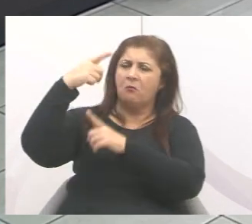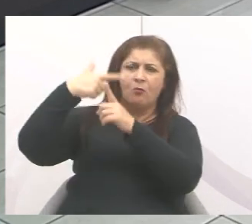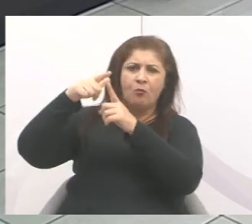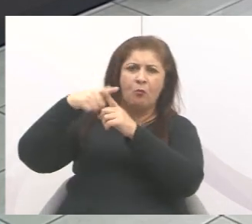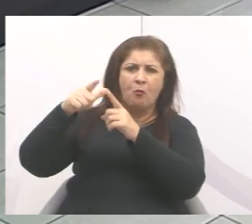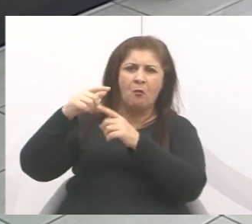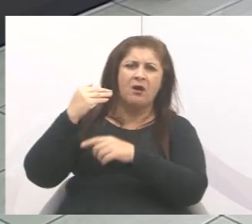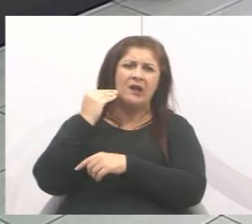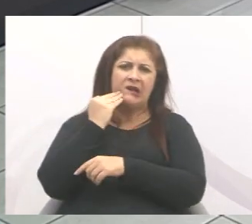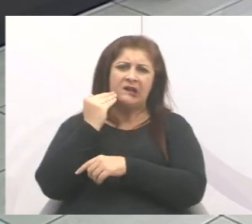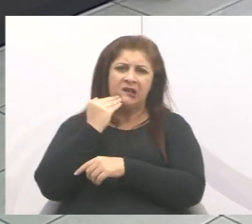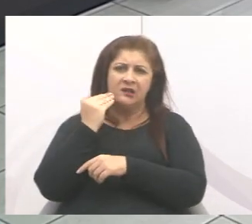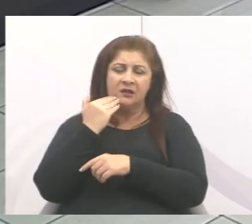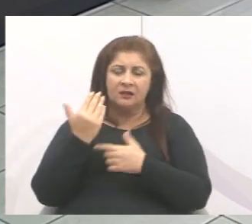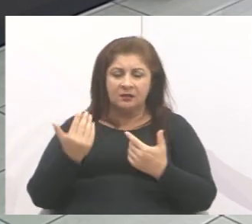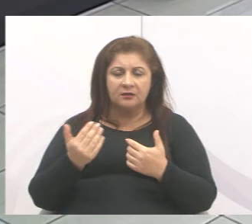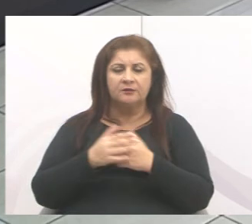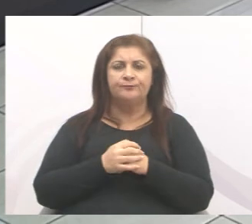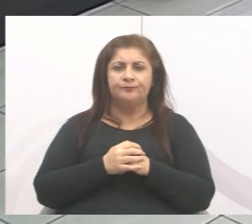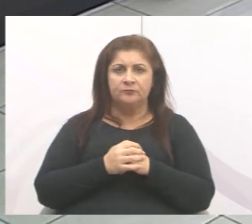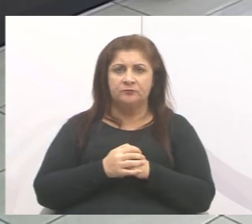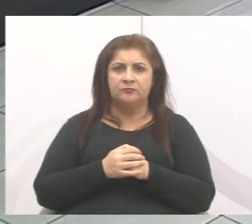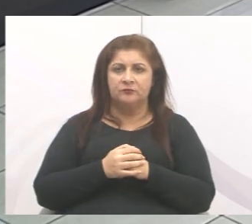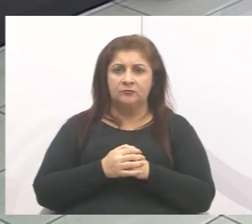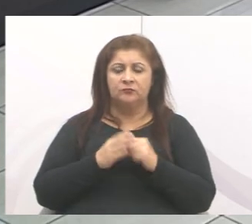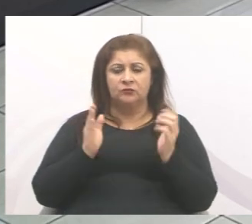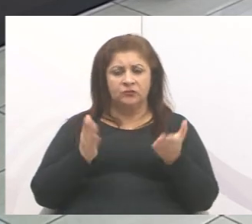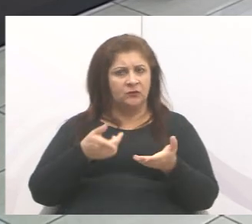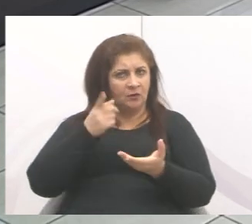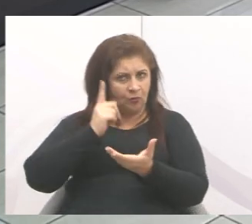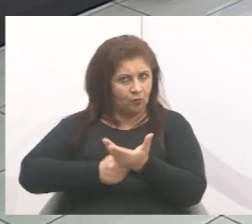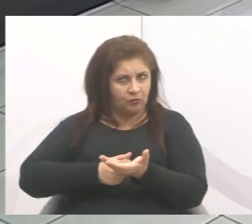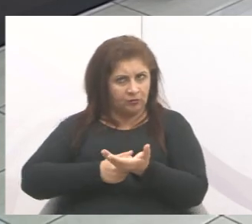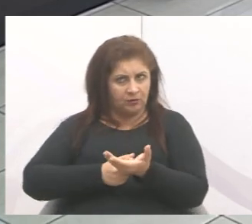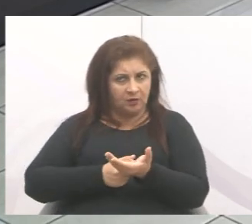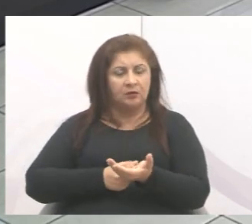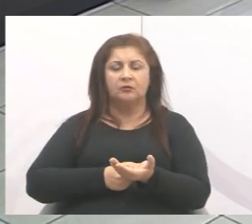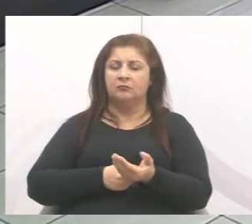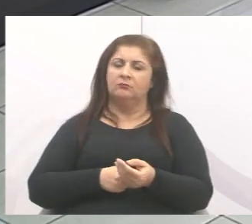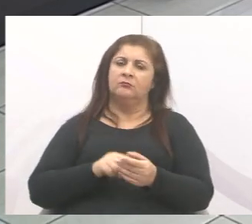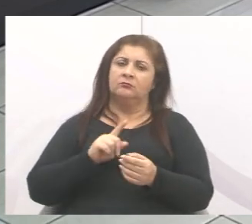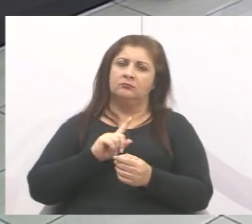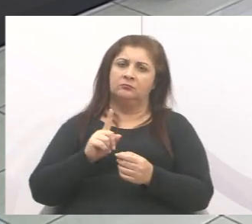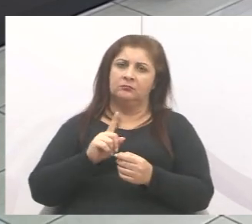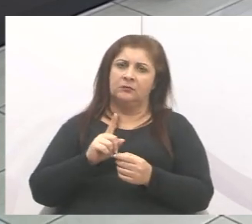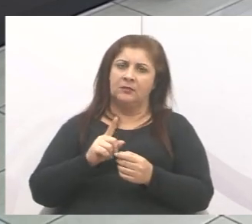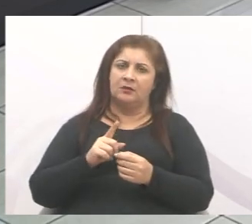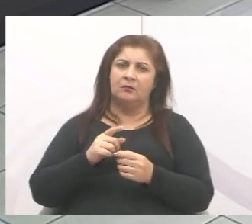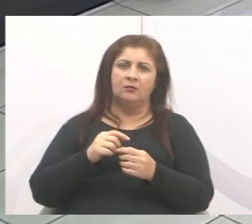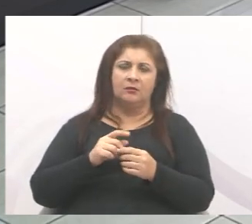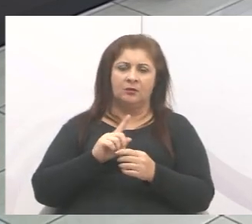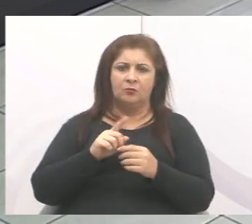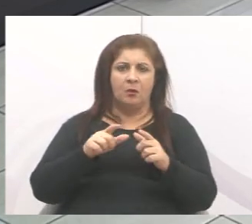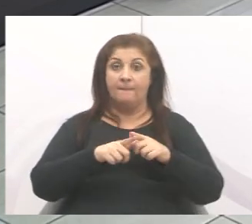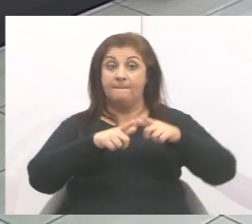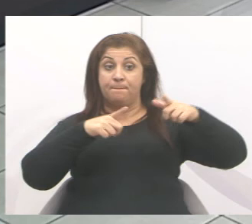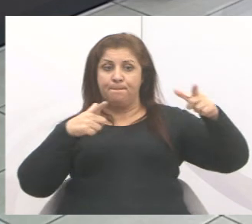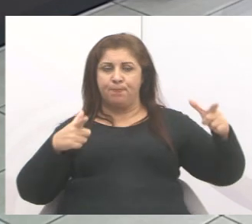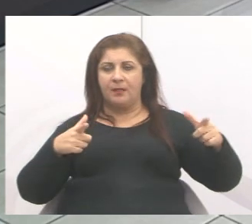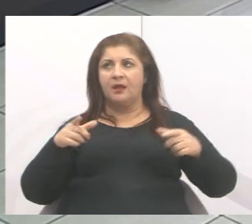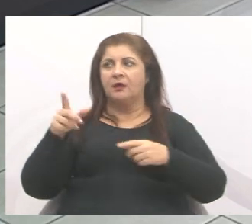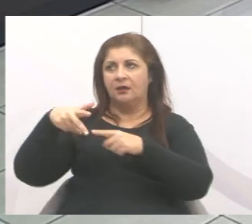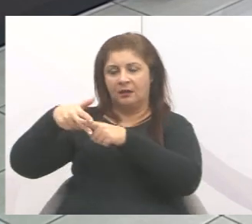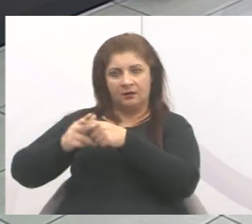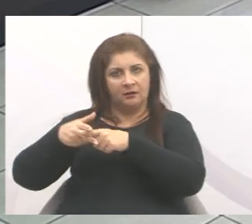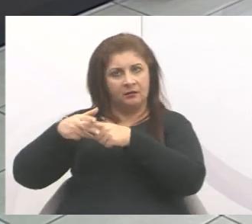ou uma câmera está com problema nesse momento que faz parte do contrato de implantação, ela não está no escopo da expansão. Então, ela vai